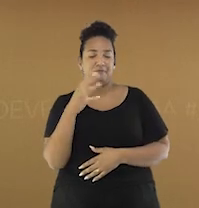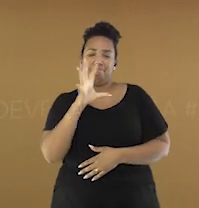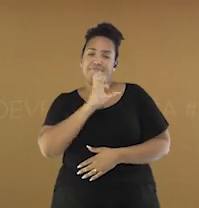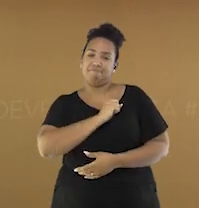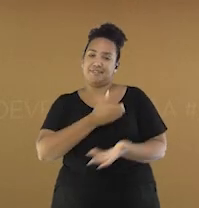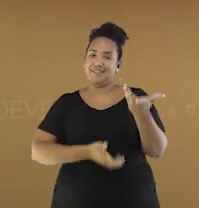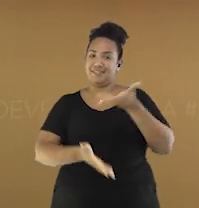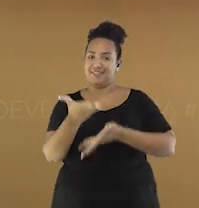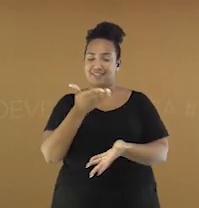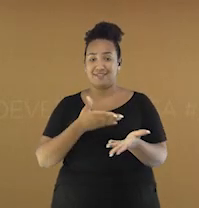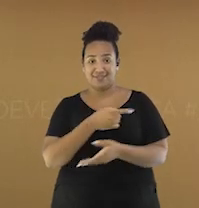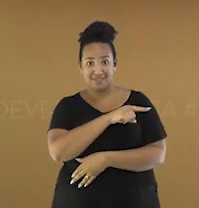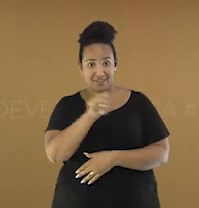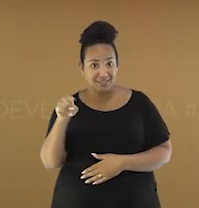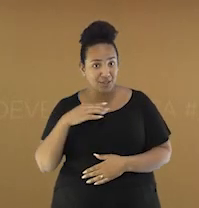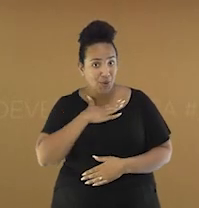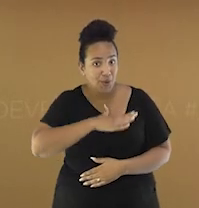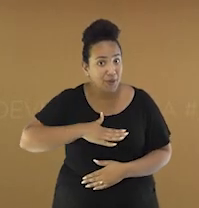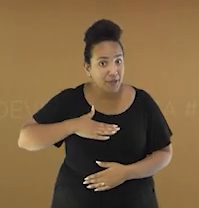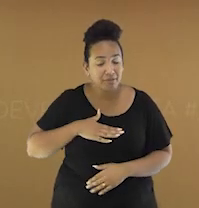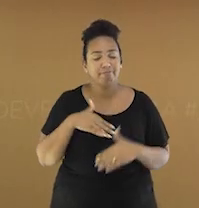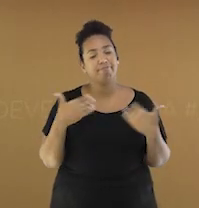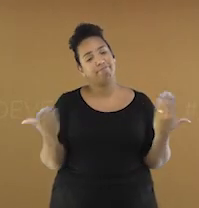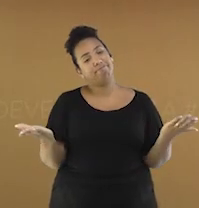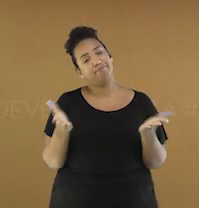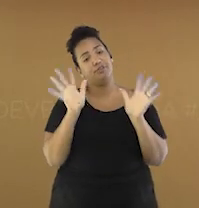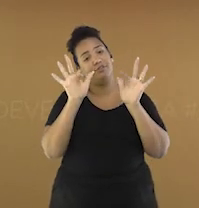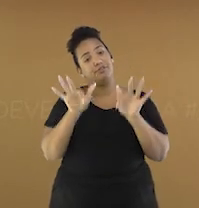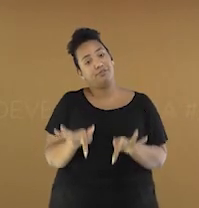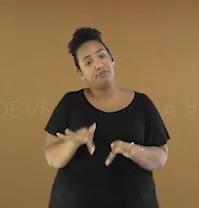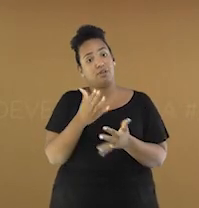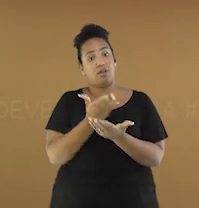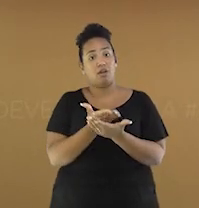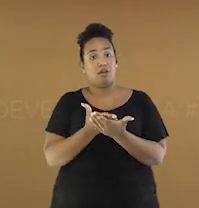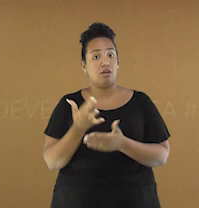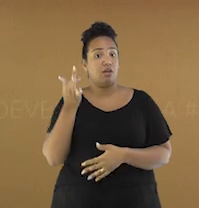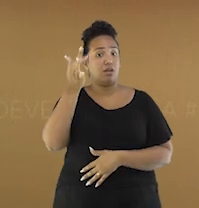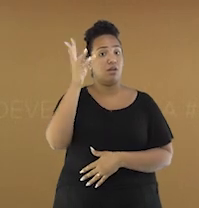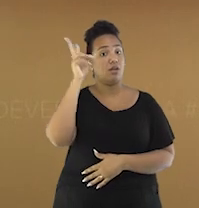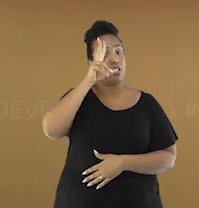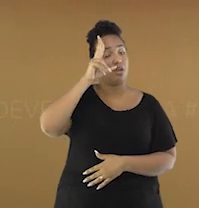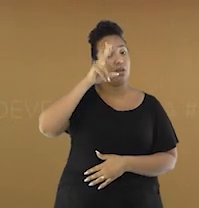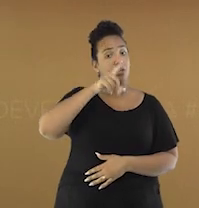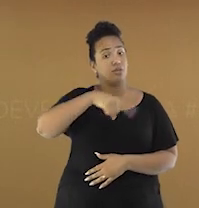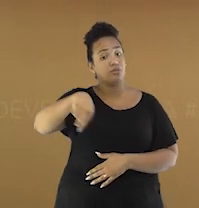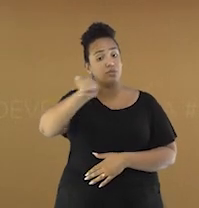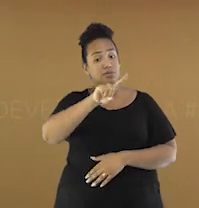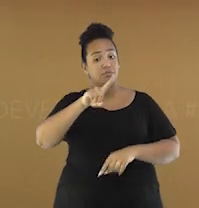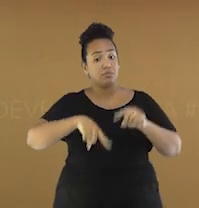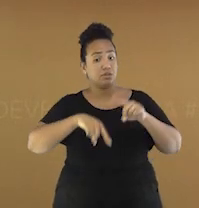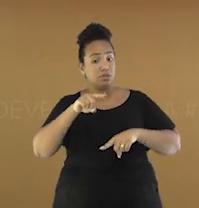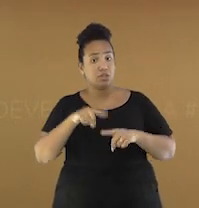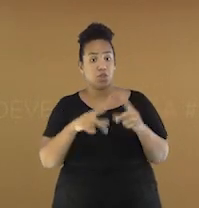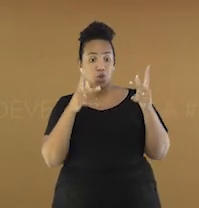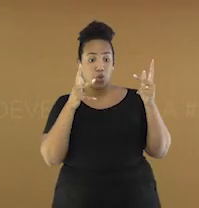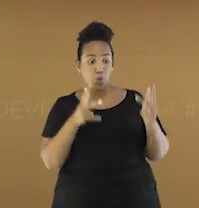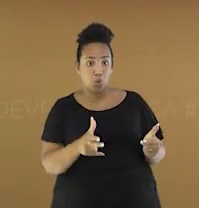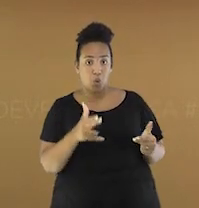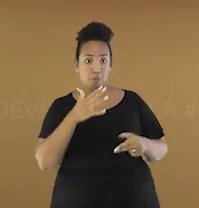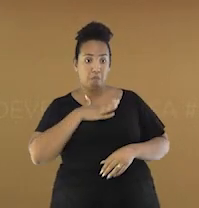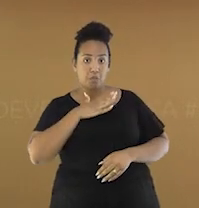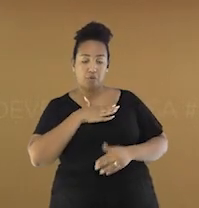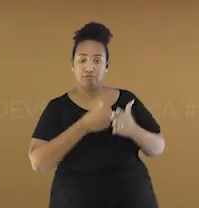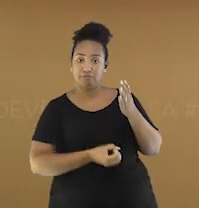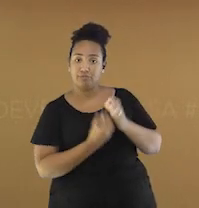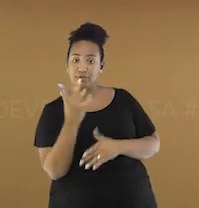instrumento. Eu adorei nossas interações, vocês gostaram? Por hoje é isso, pessoal. Nos vemos nas próximas. E lembrando que seu instrumento não